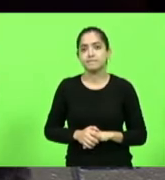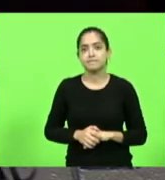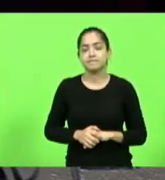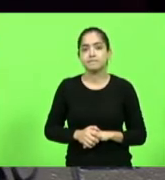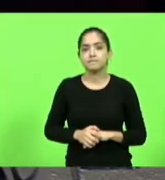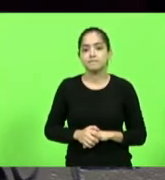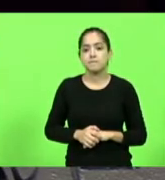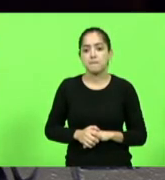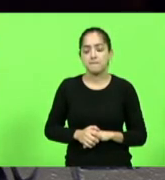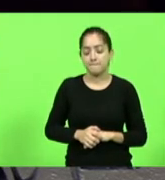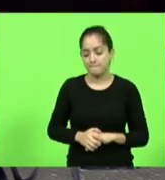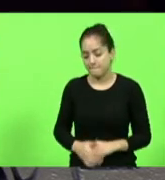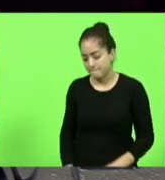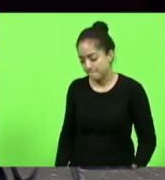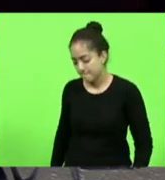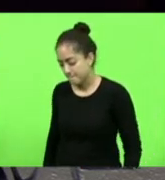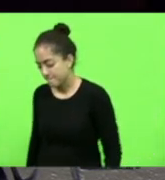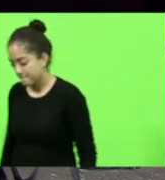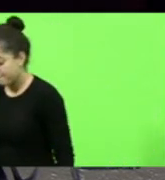Isso